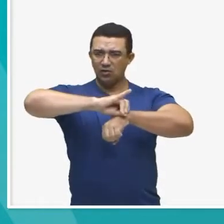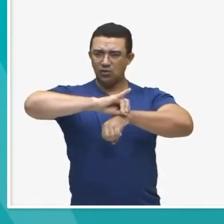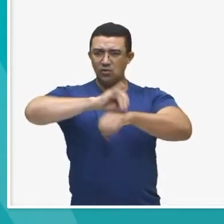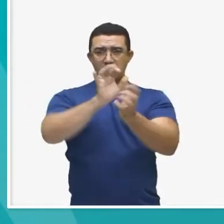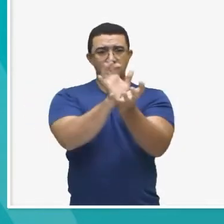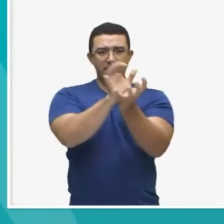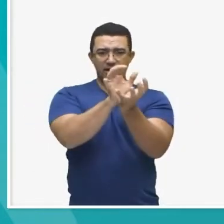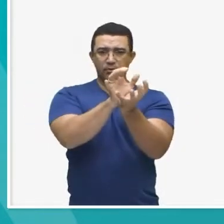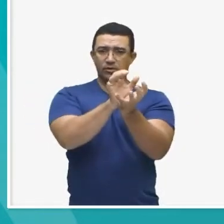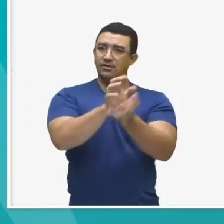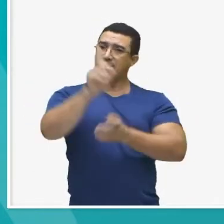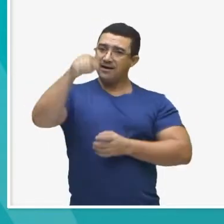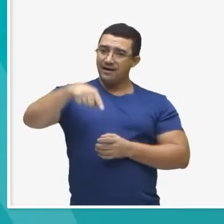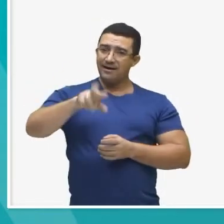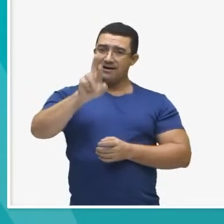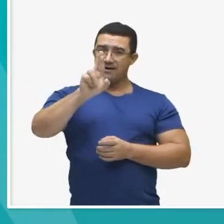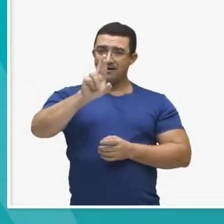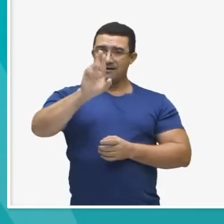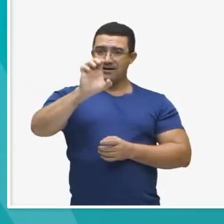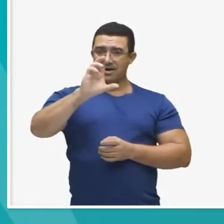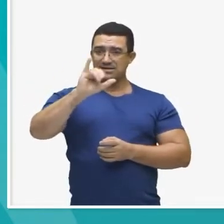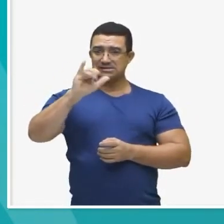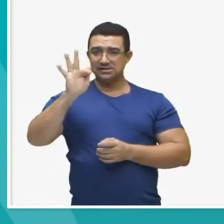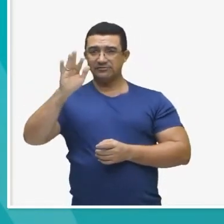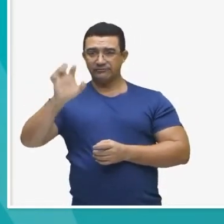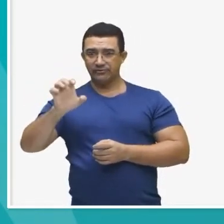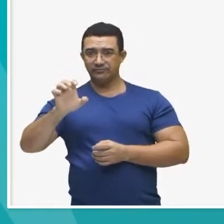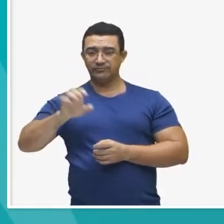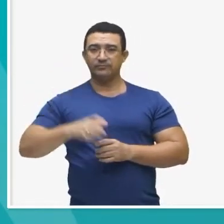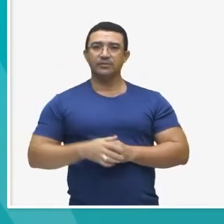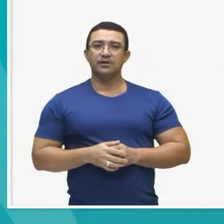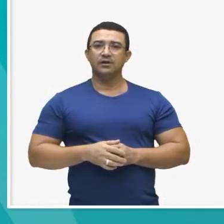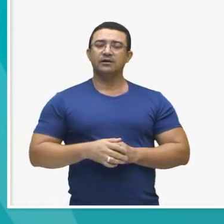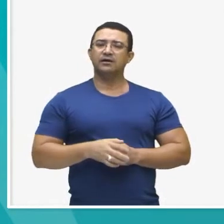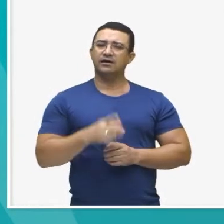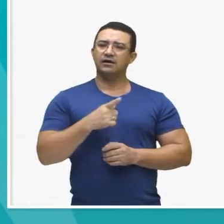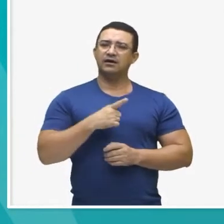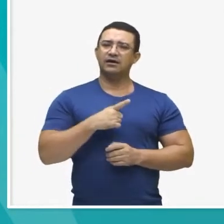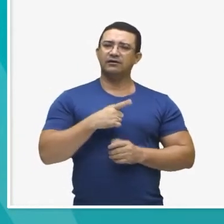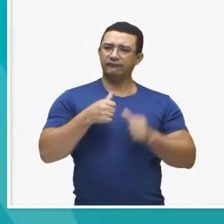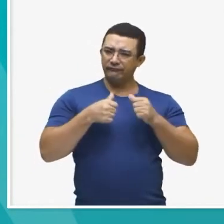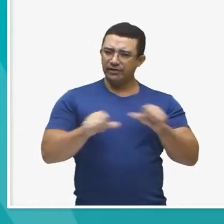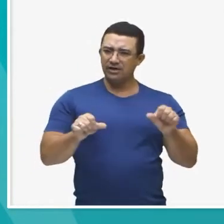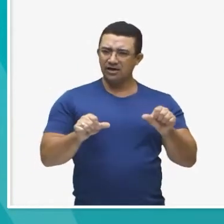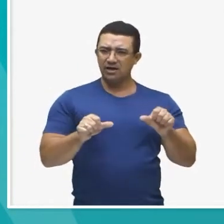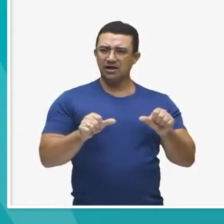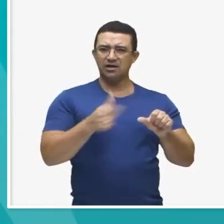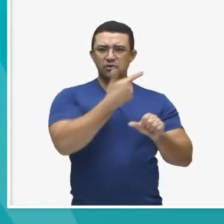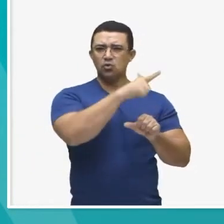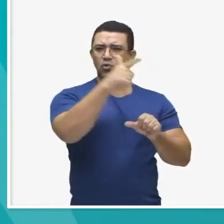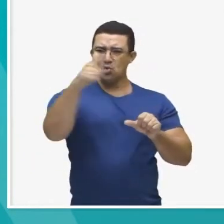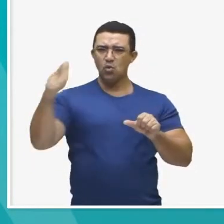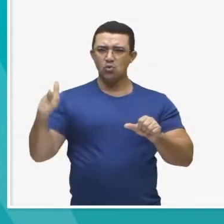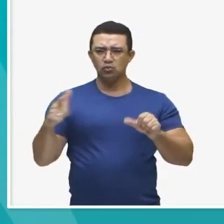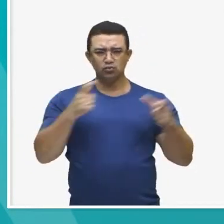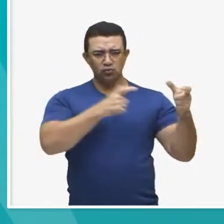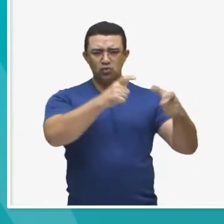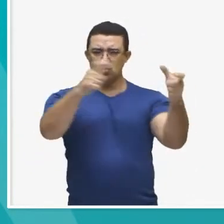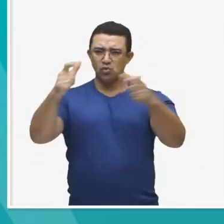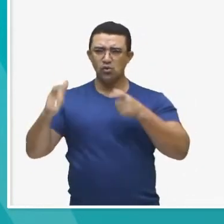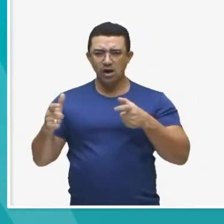região aí mais seca, mais árida. Ela fica nessa outra porção nordestina que é conhecida como Zona da Mata,